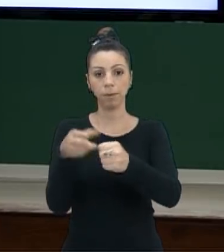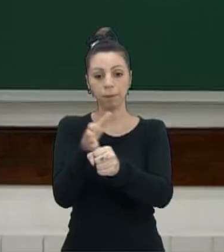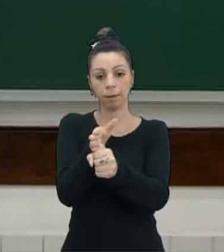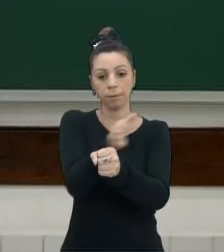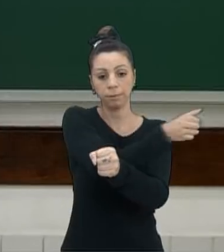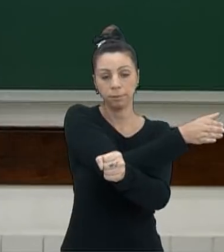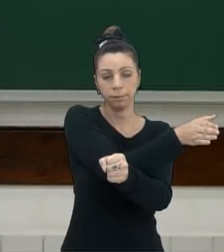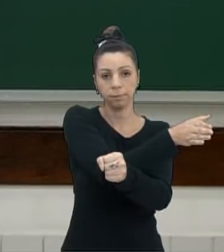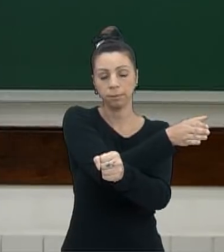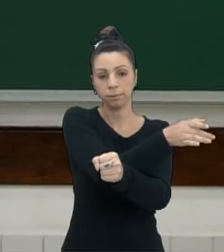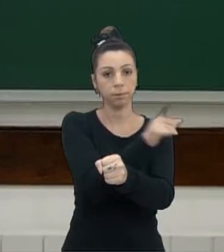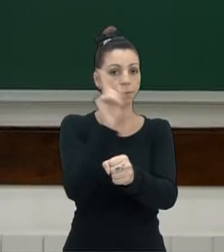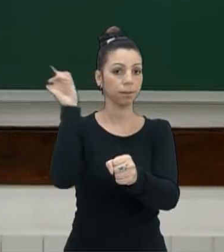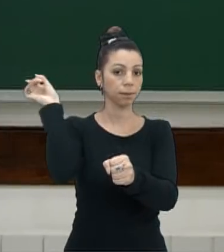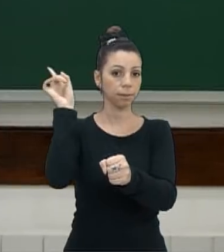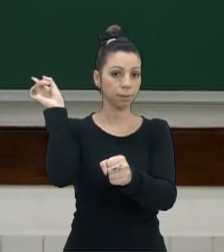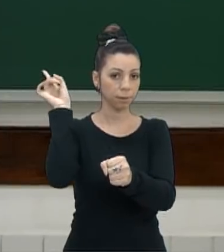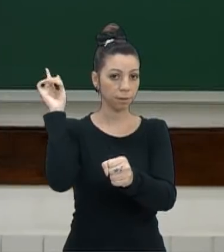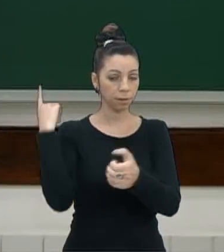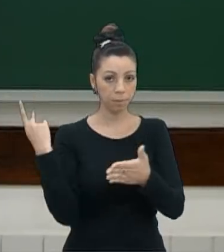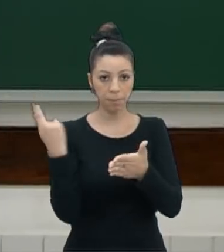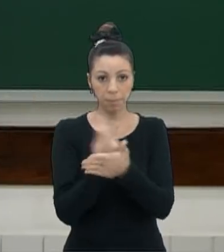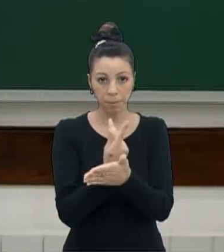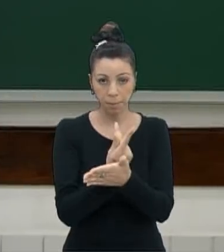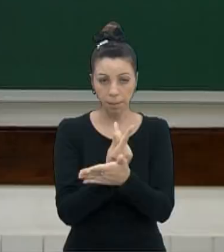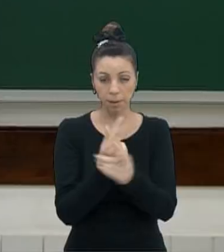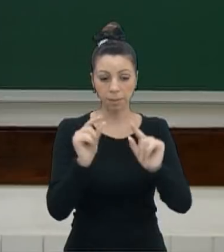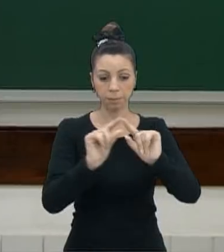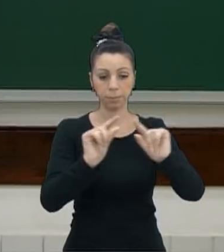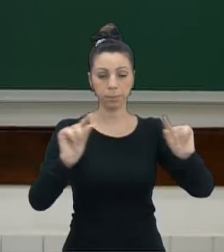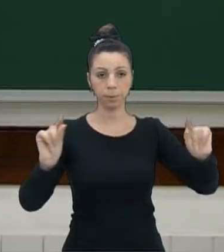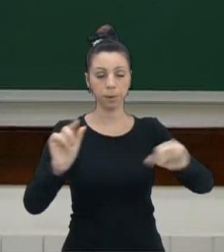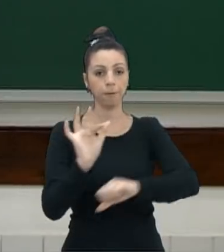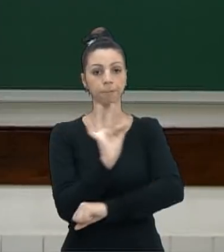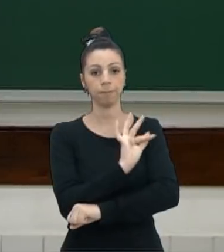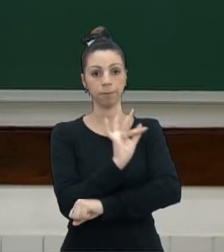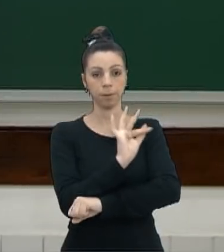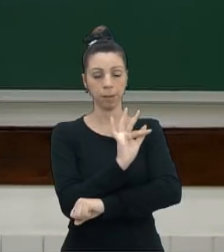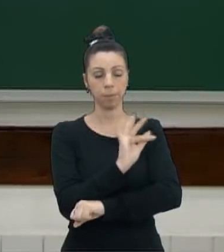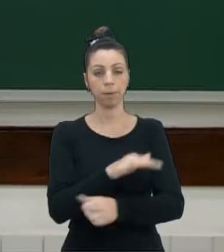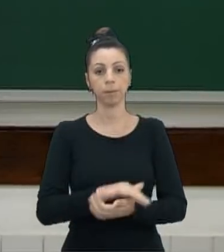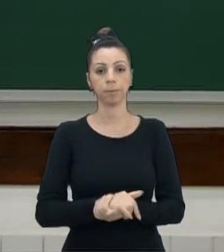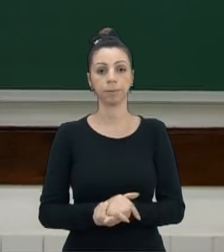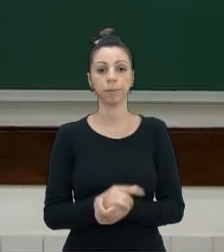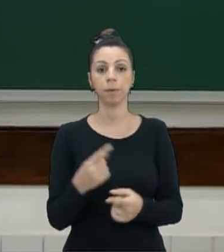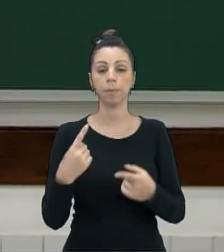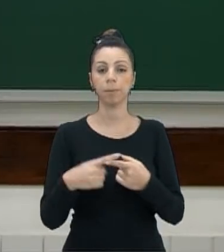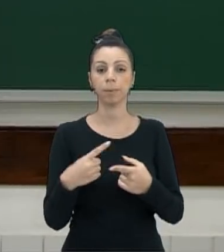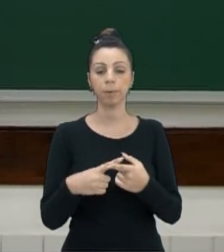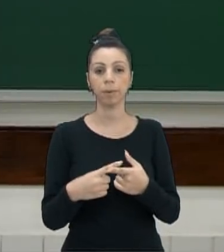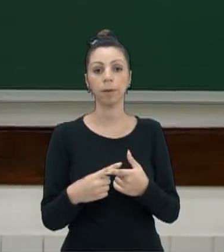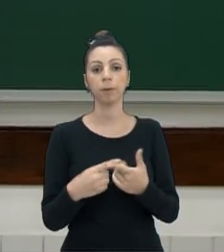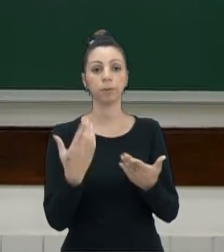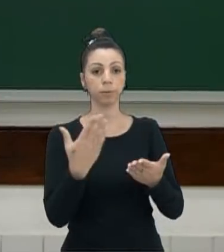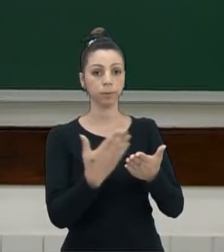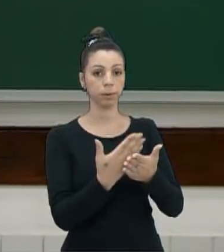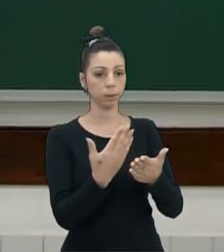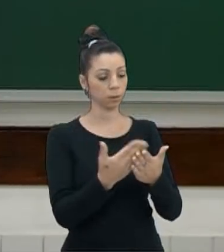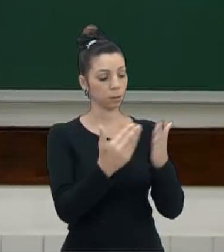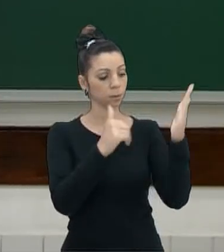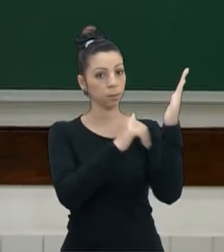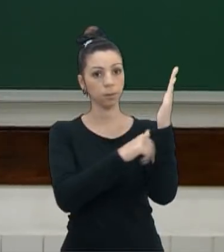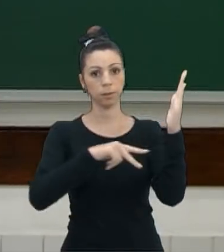Então, aqui tem um pequeno equívoco da linguagem formal. Lembrando que o diário ele usa essa linguagem formal